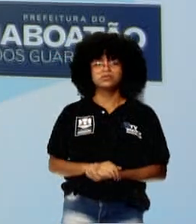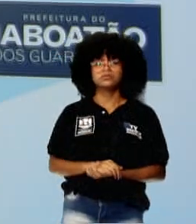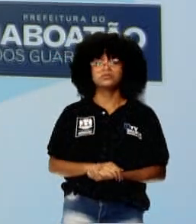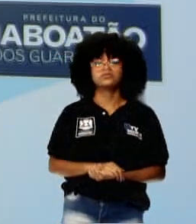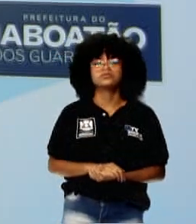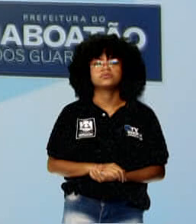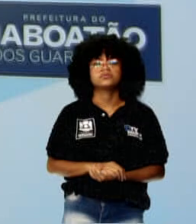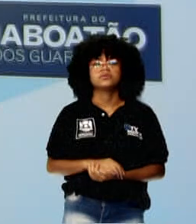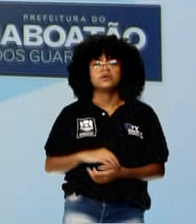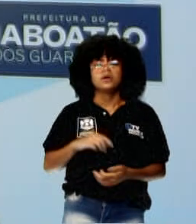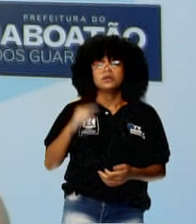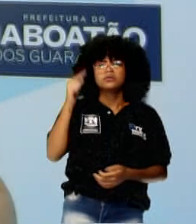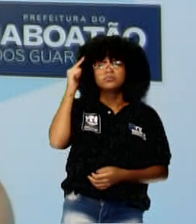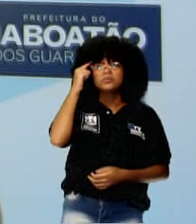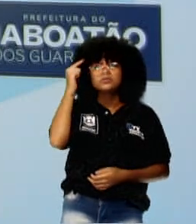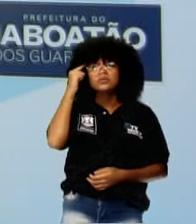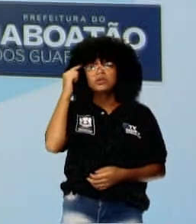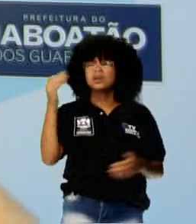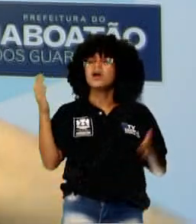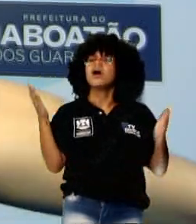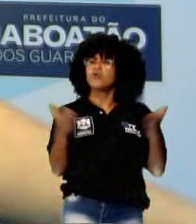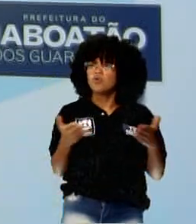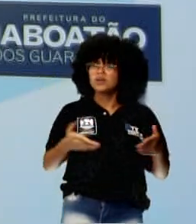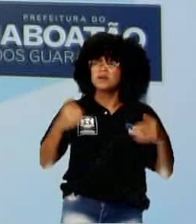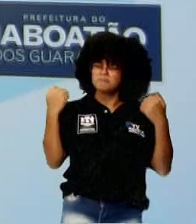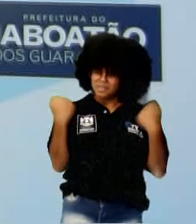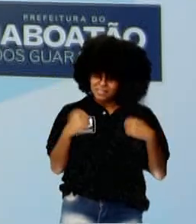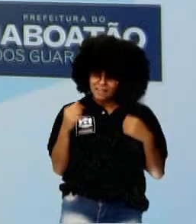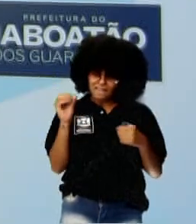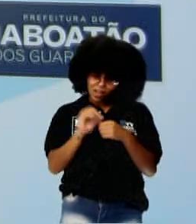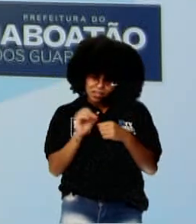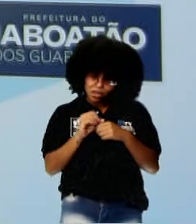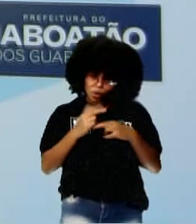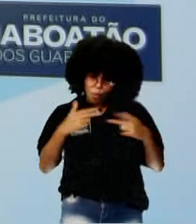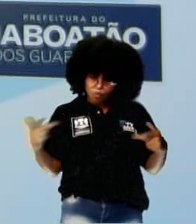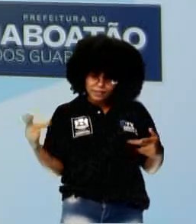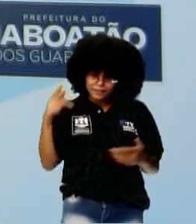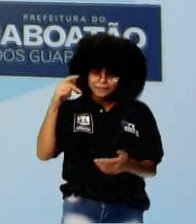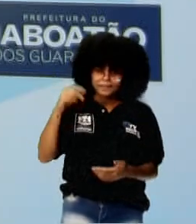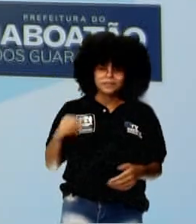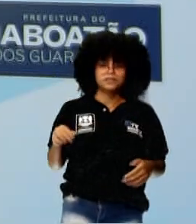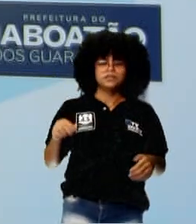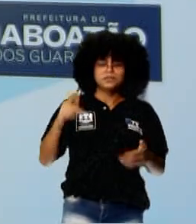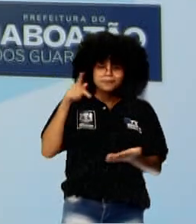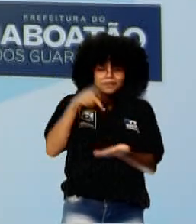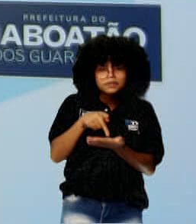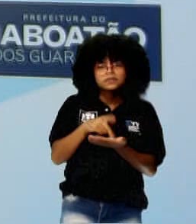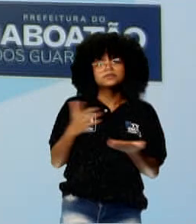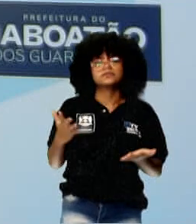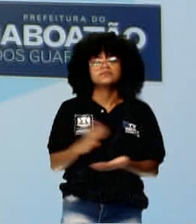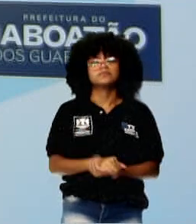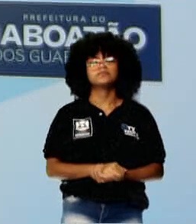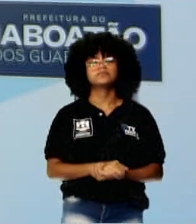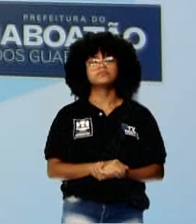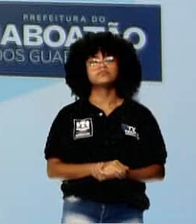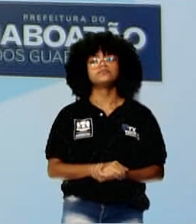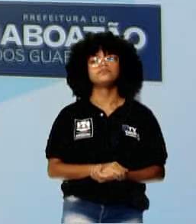E ela pensou que dessa vez tinha que fazer algo definitivo que resolvesse de vez aquilo ali. Então ela